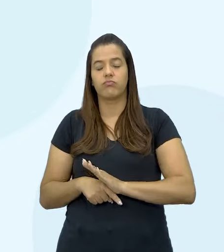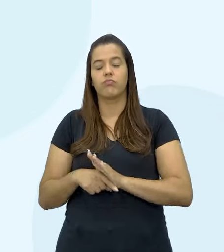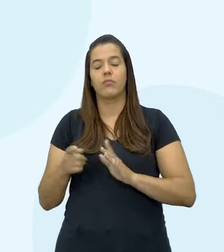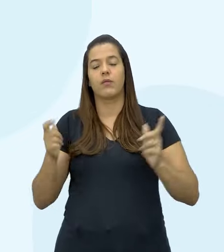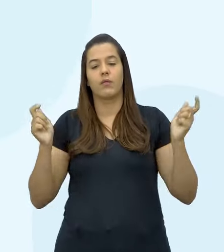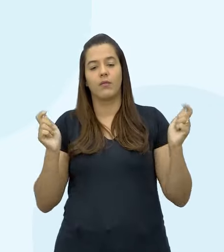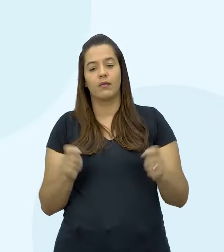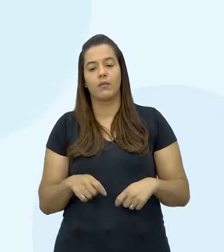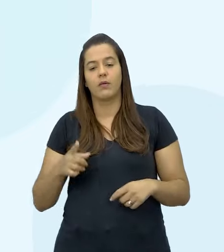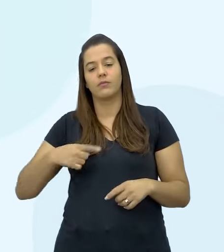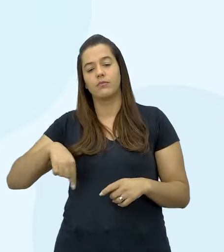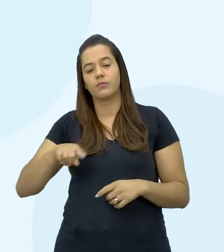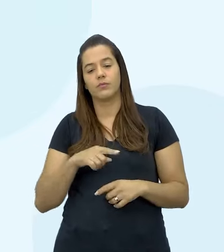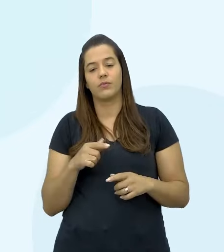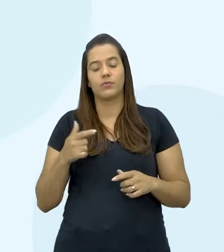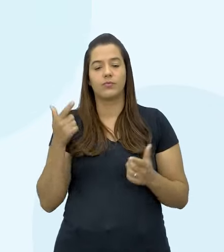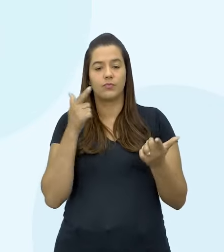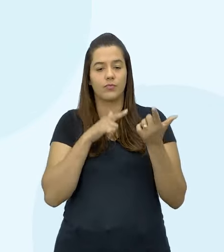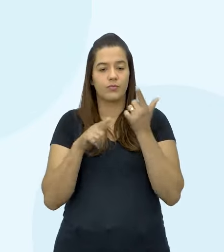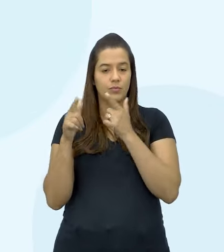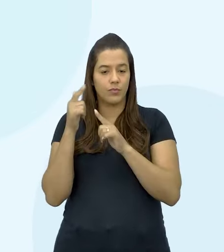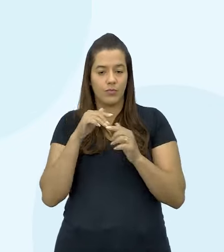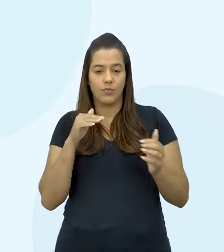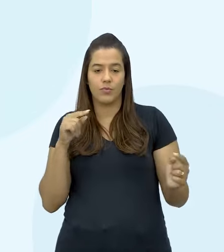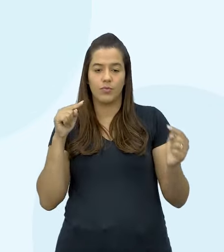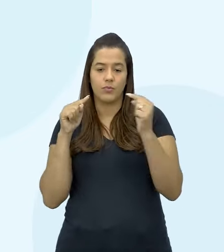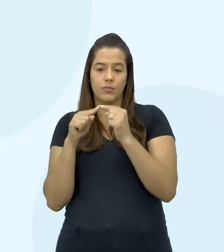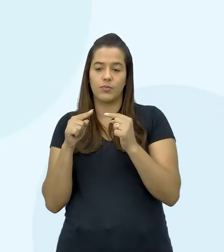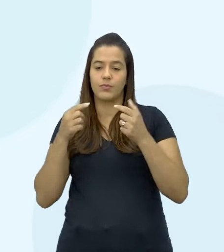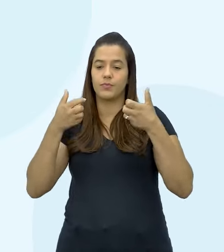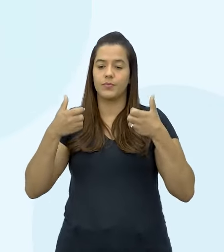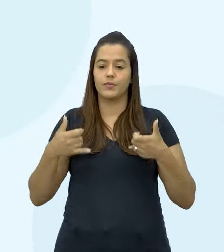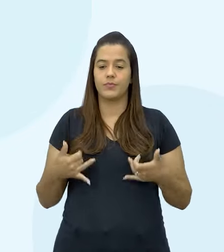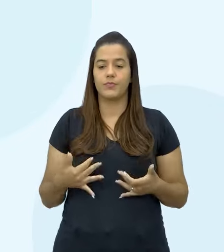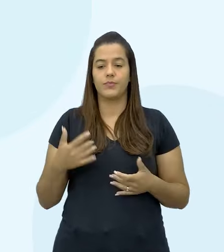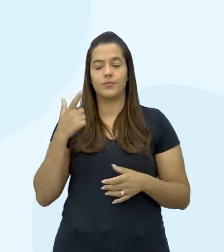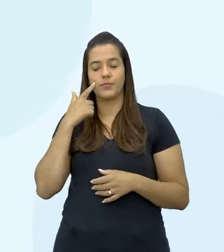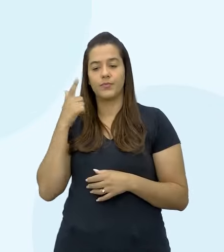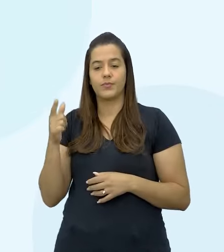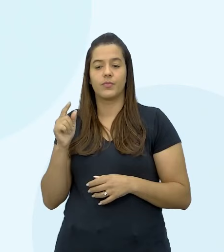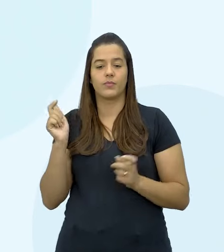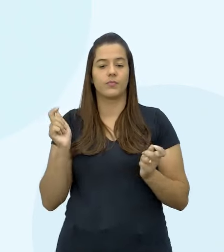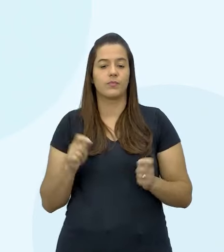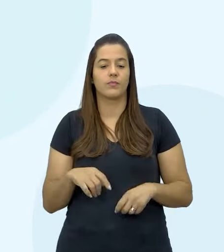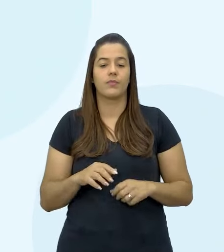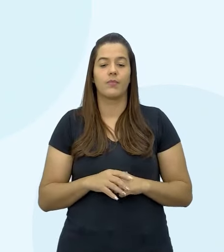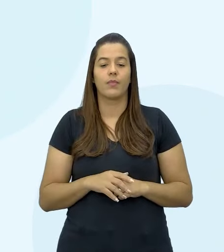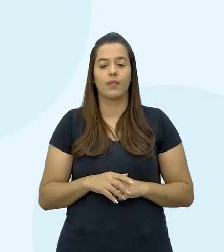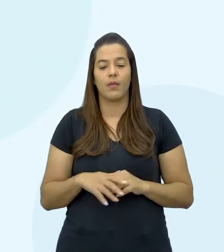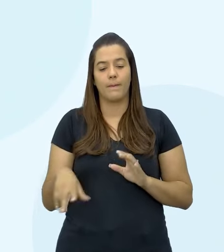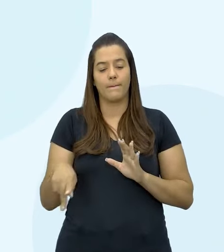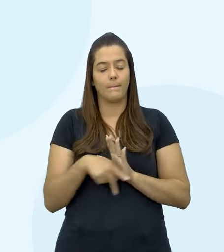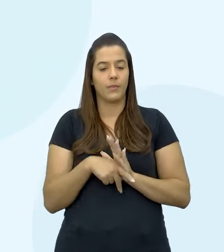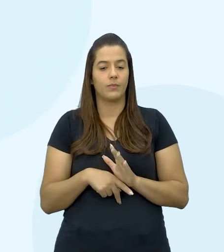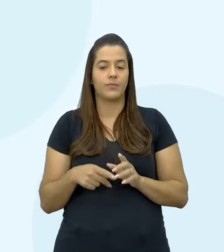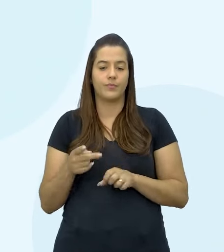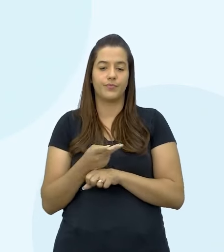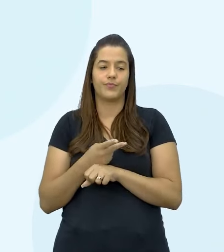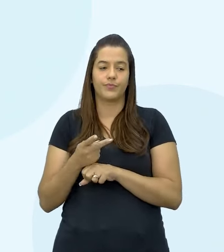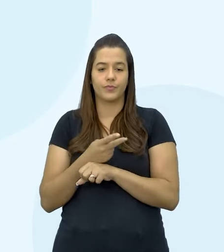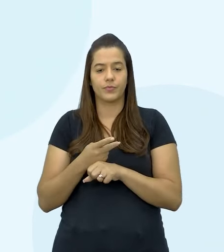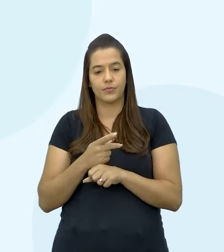quem dá a linha condutora aqui, né, é o próprio eixo da